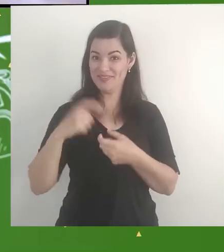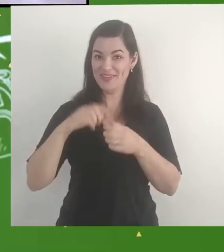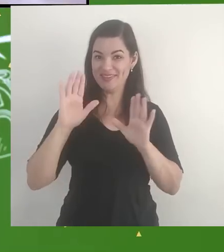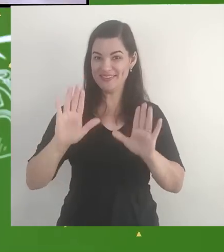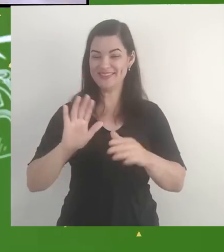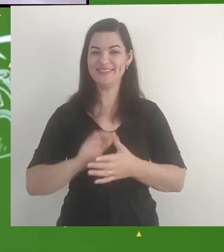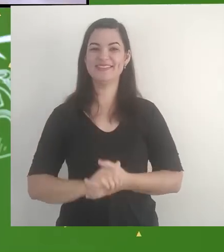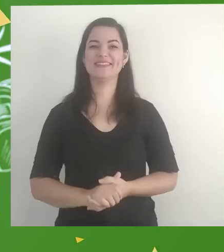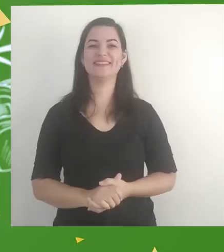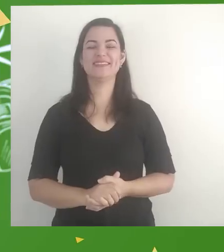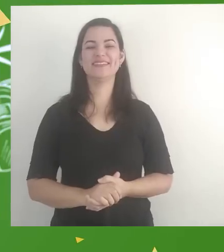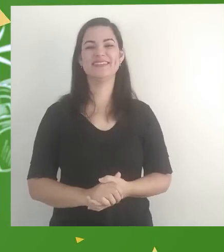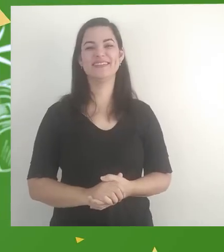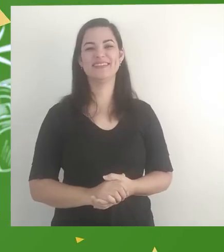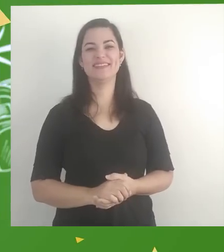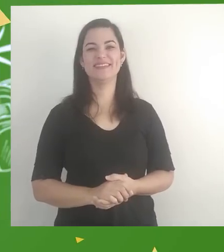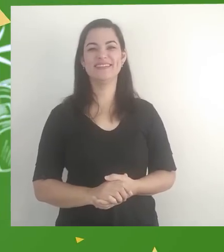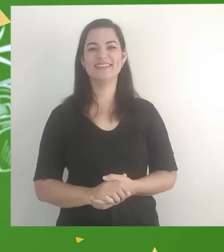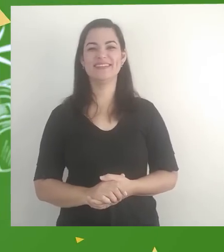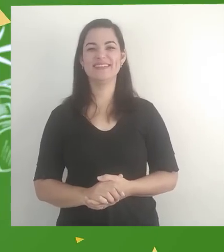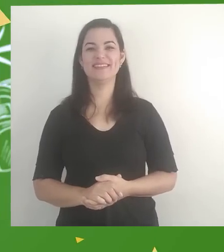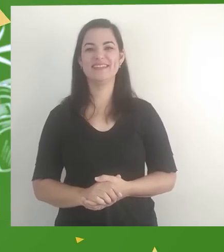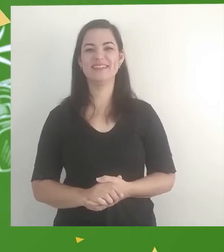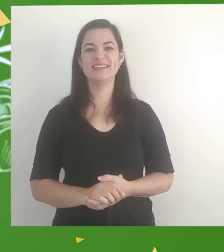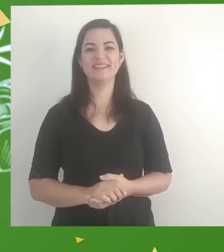pouquinho que a Pro já volta.